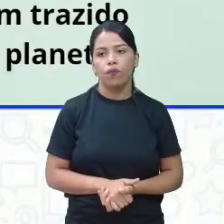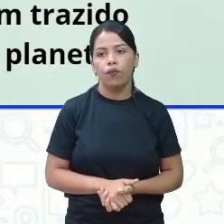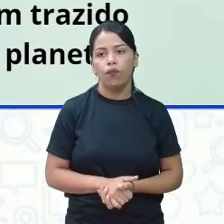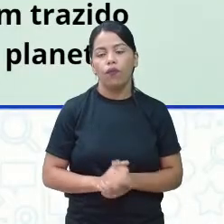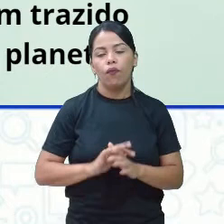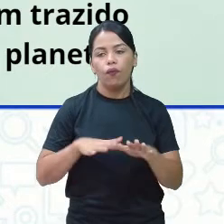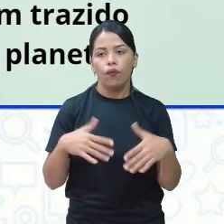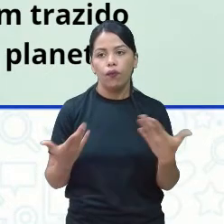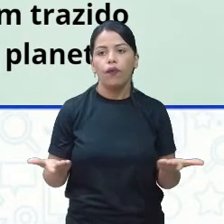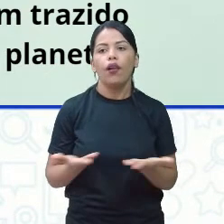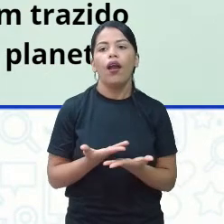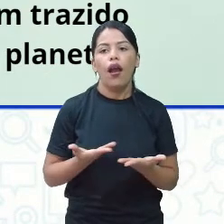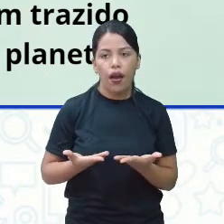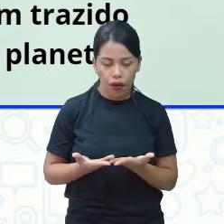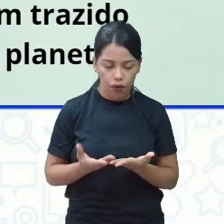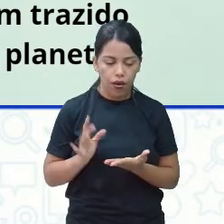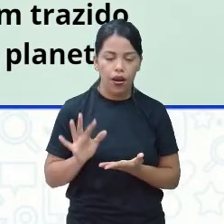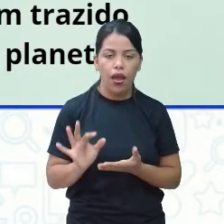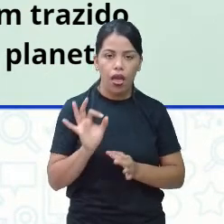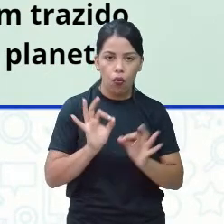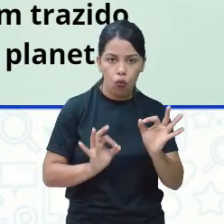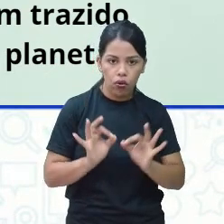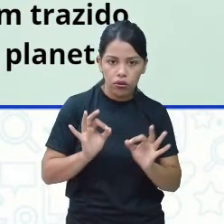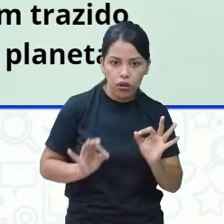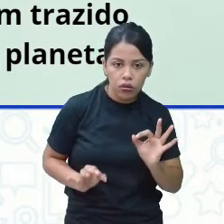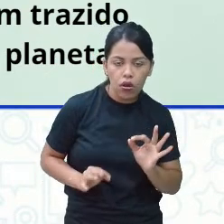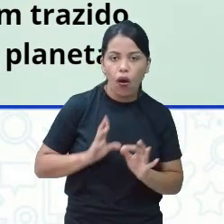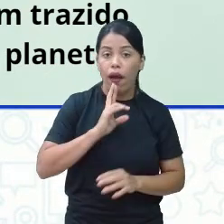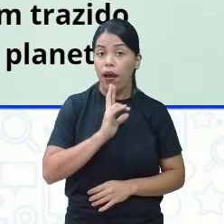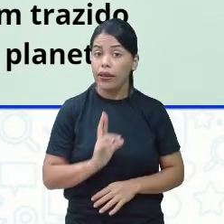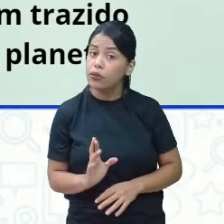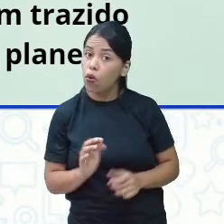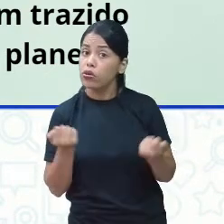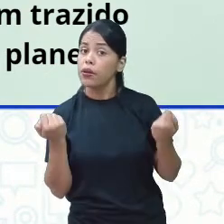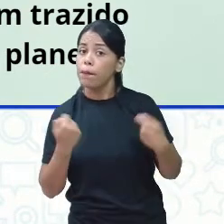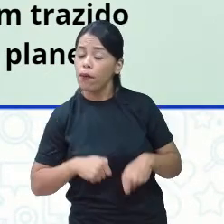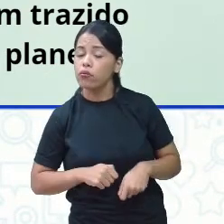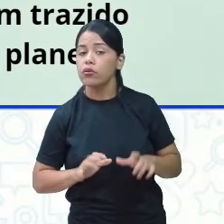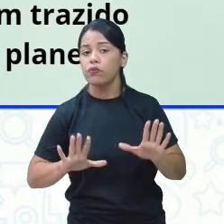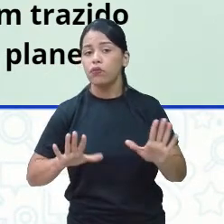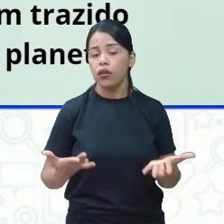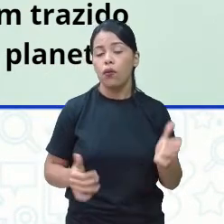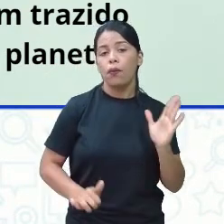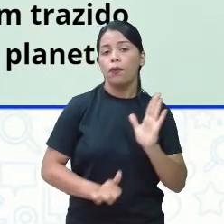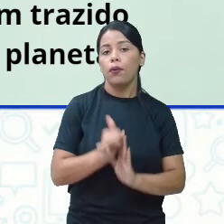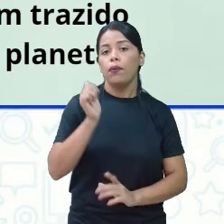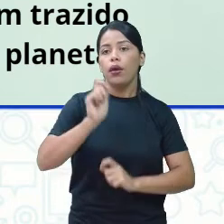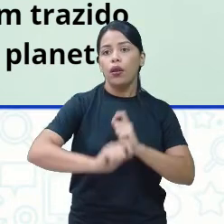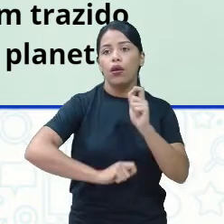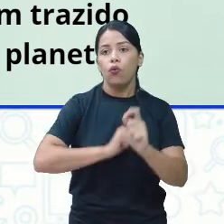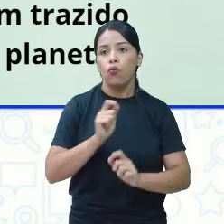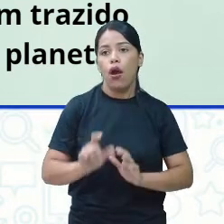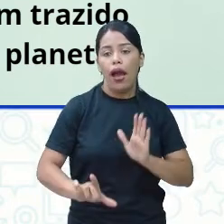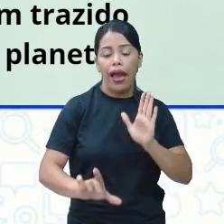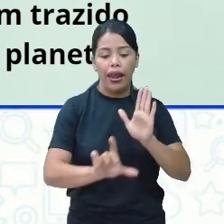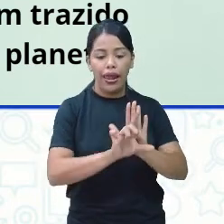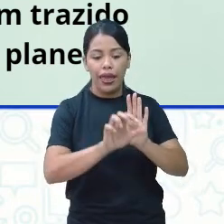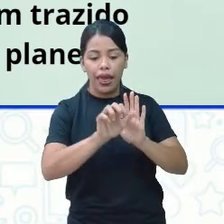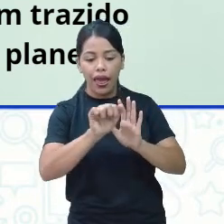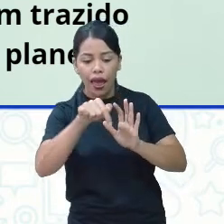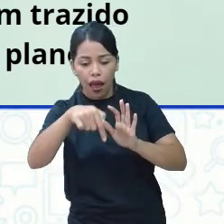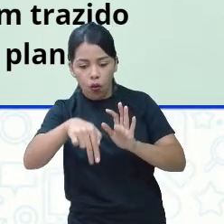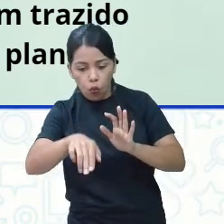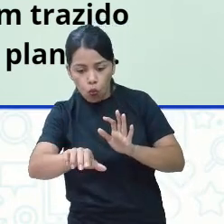seria aqui uma resolução possível para essas frases. Então, vamos lá. A primeira: a lei a qual se referiu já